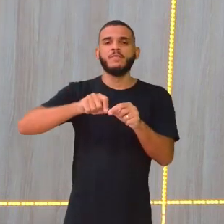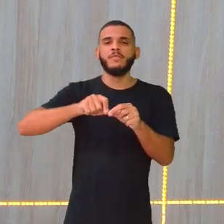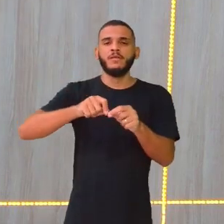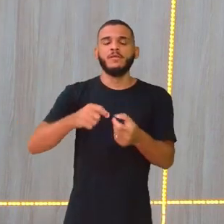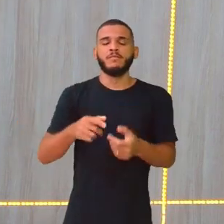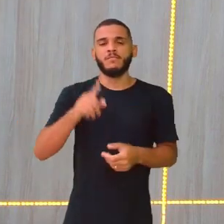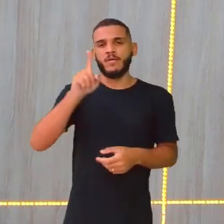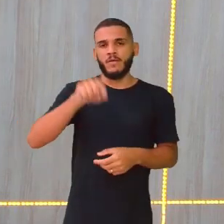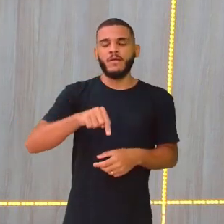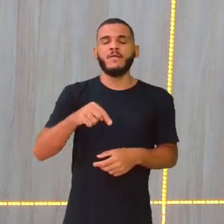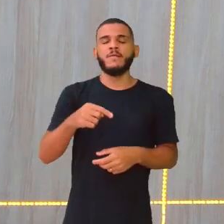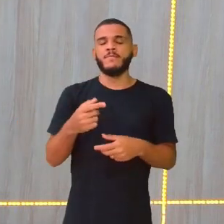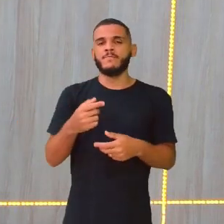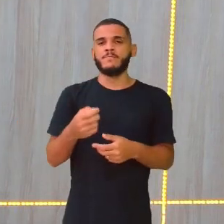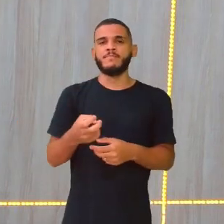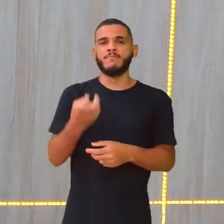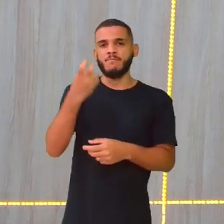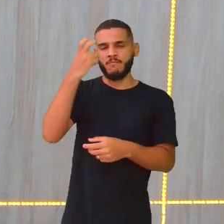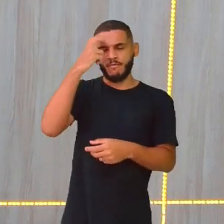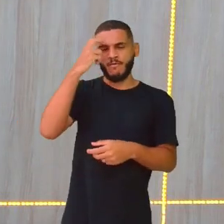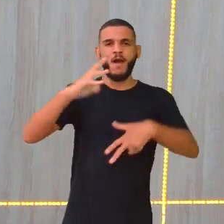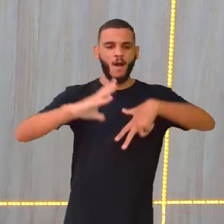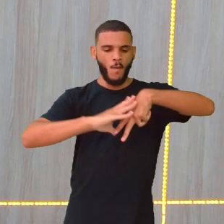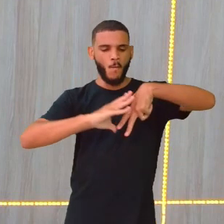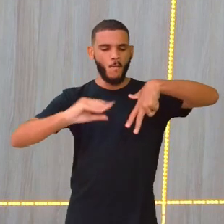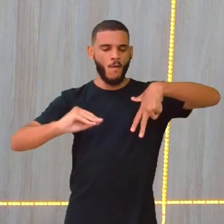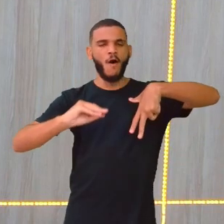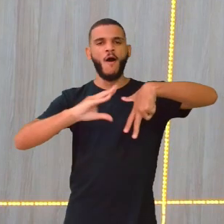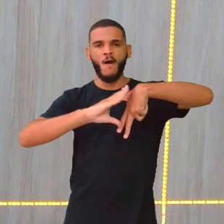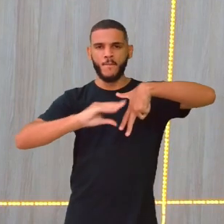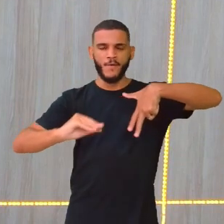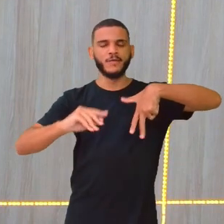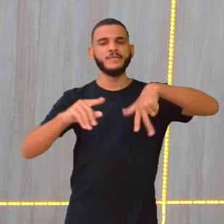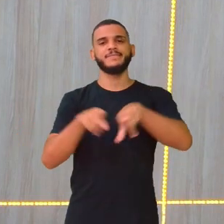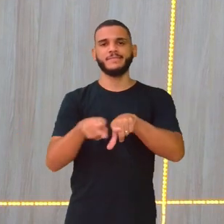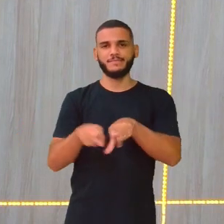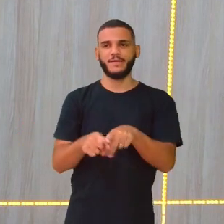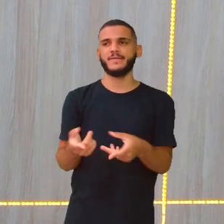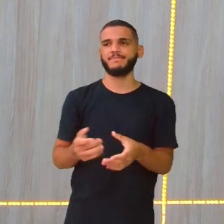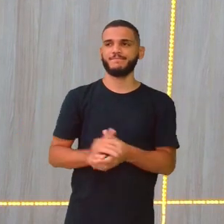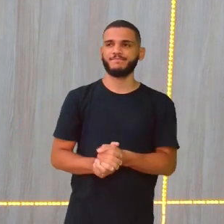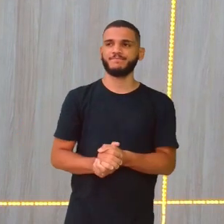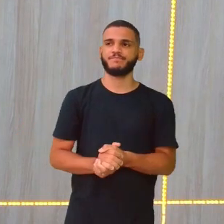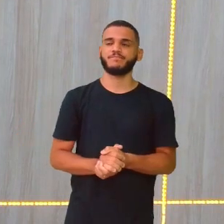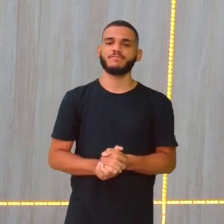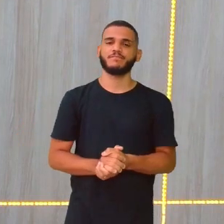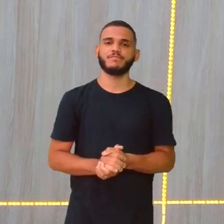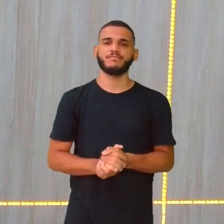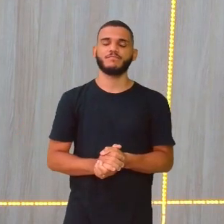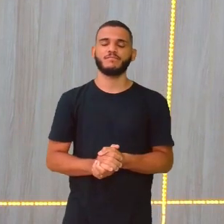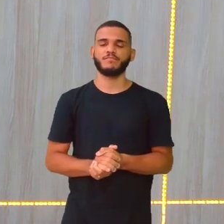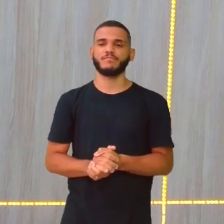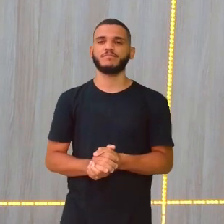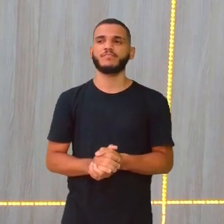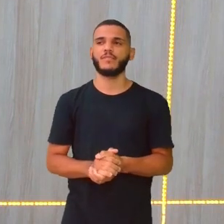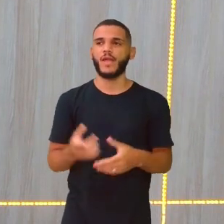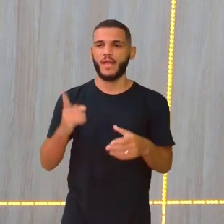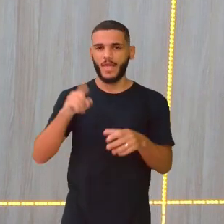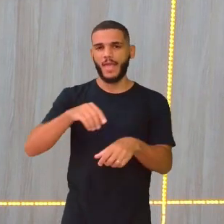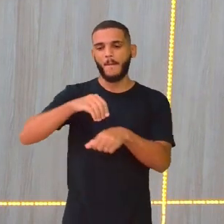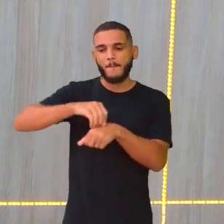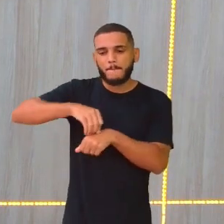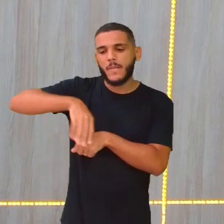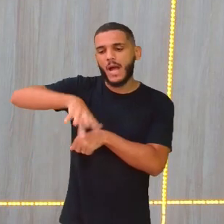perfeitamente. Produtos culturais que vão... eu queria um sinônimo para perpetuar. Para propagar?